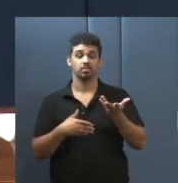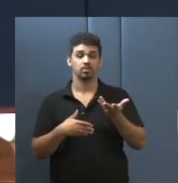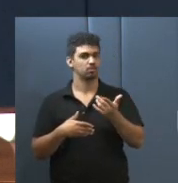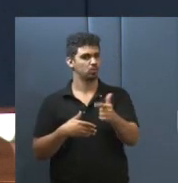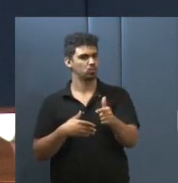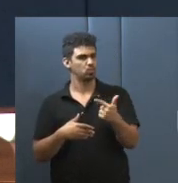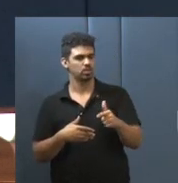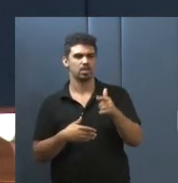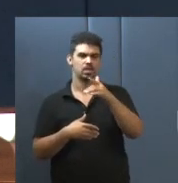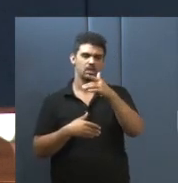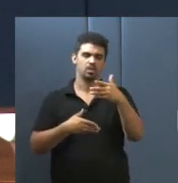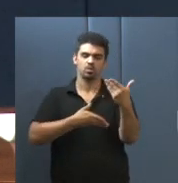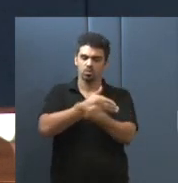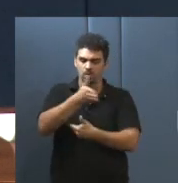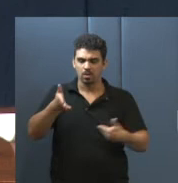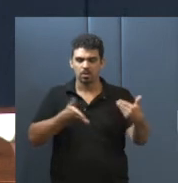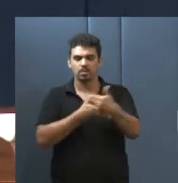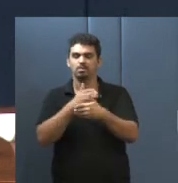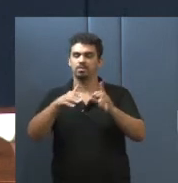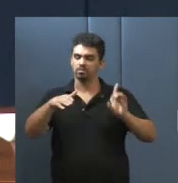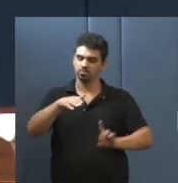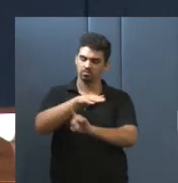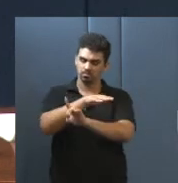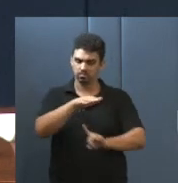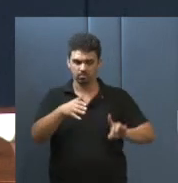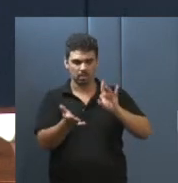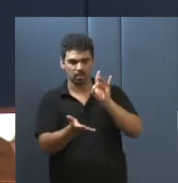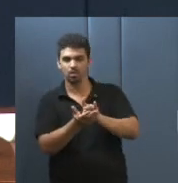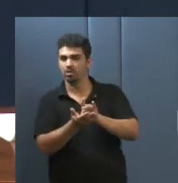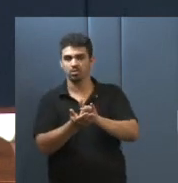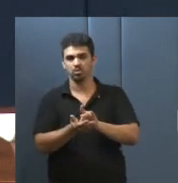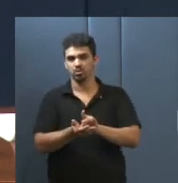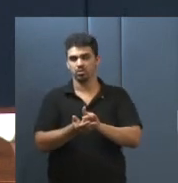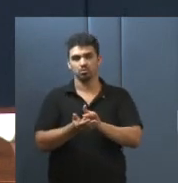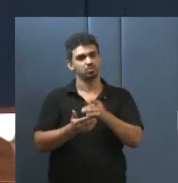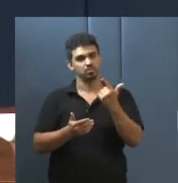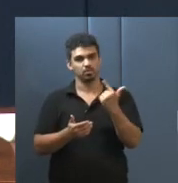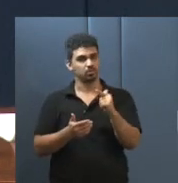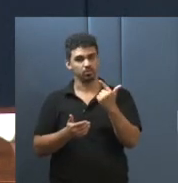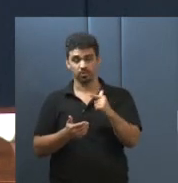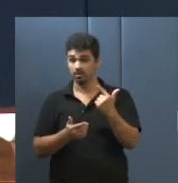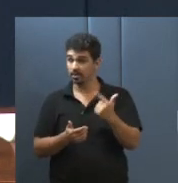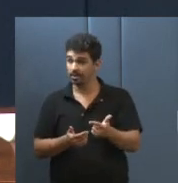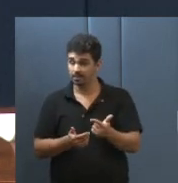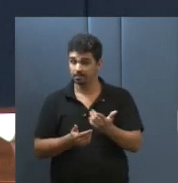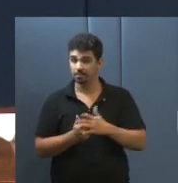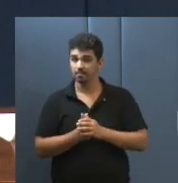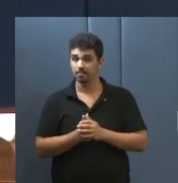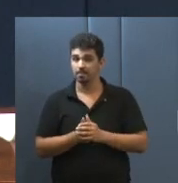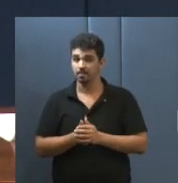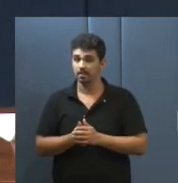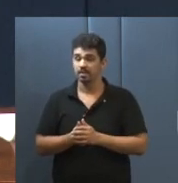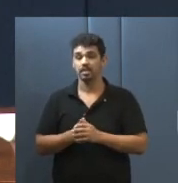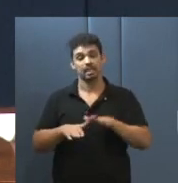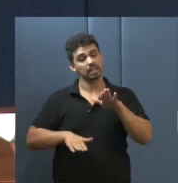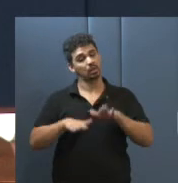Não há um interlocutor legítimo, na opinião de diversos países do clube, exceto talvez a Rússia,